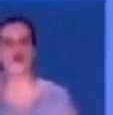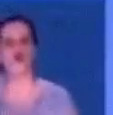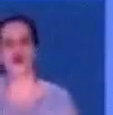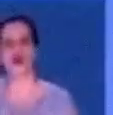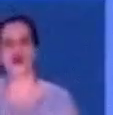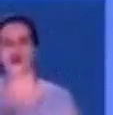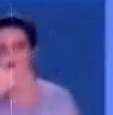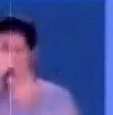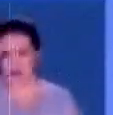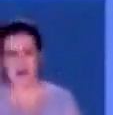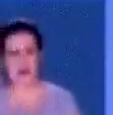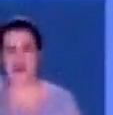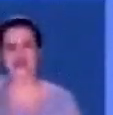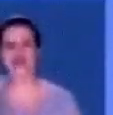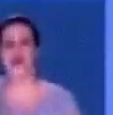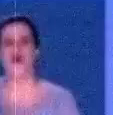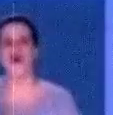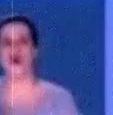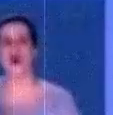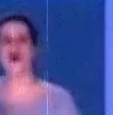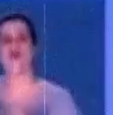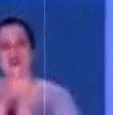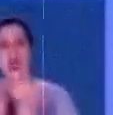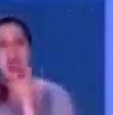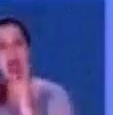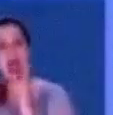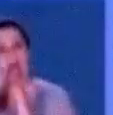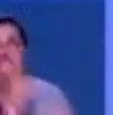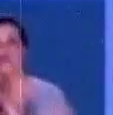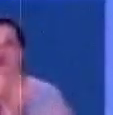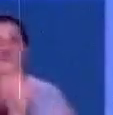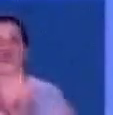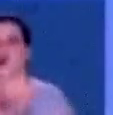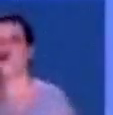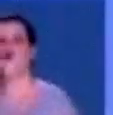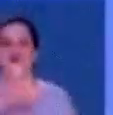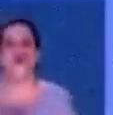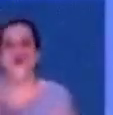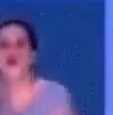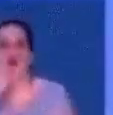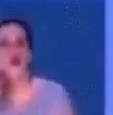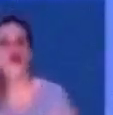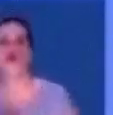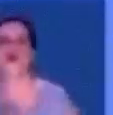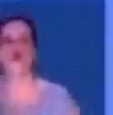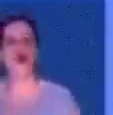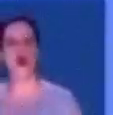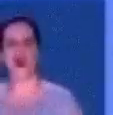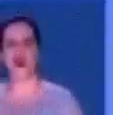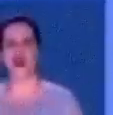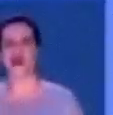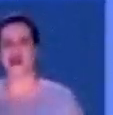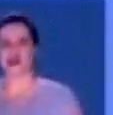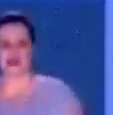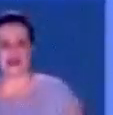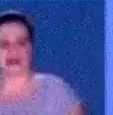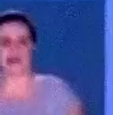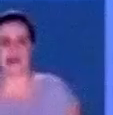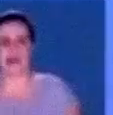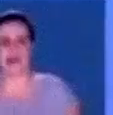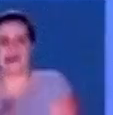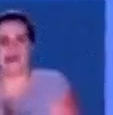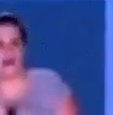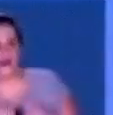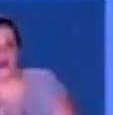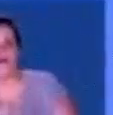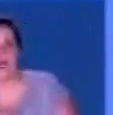teve o que comer. Nunca faltou comida na casa dele. Nunca faltou comida para botar para os seus filhos. Quando acorda,